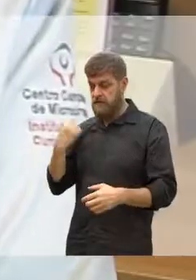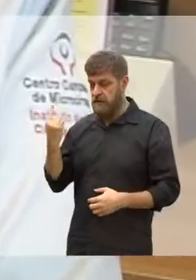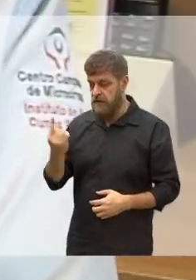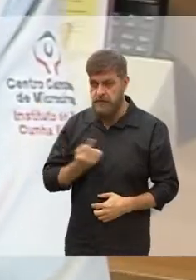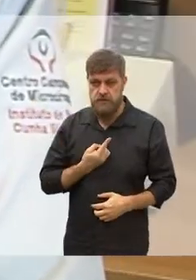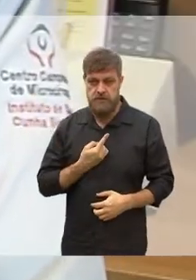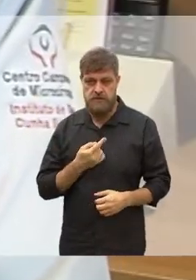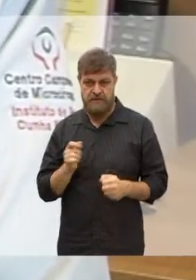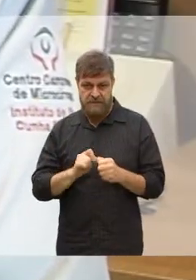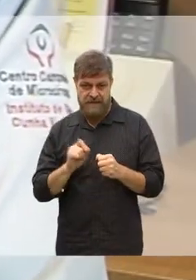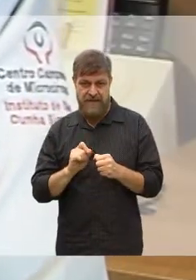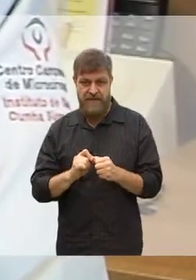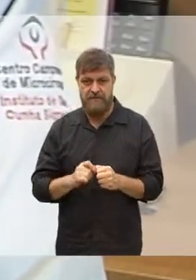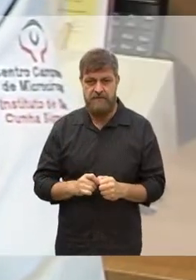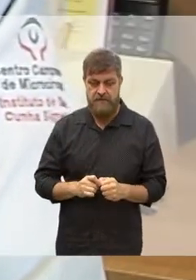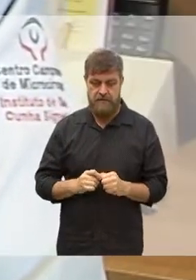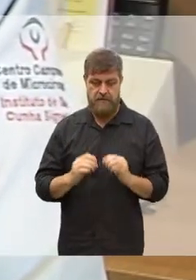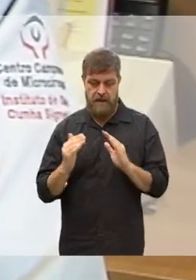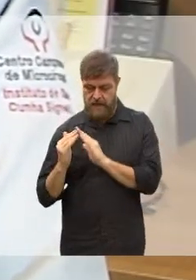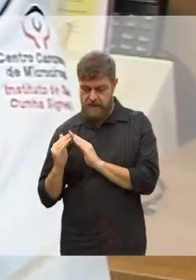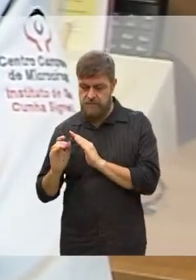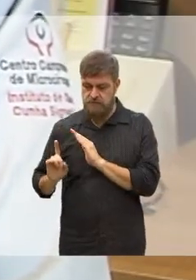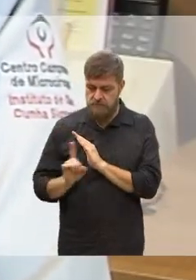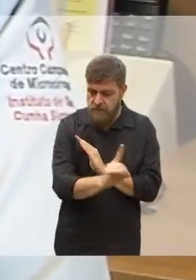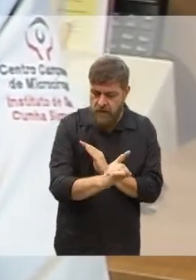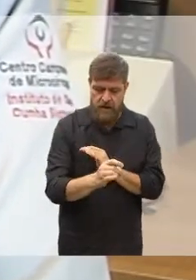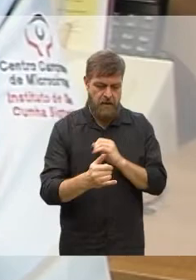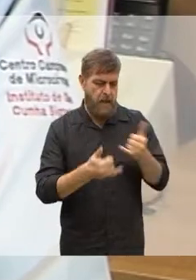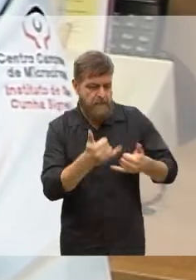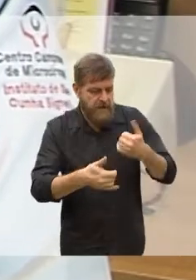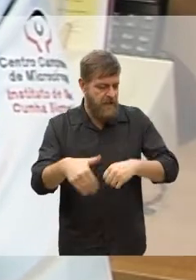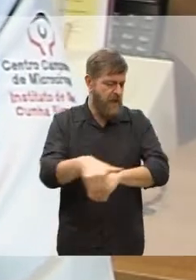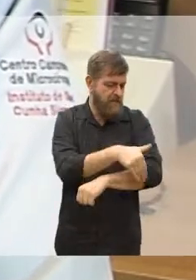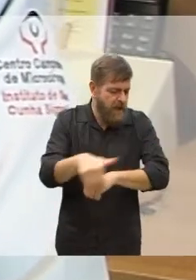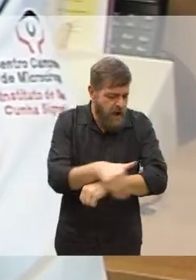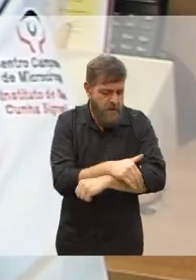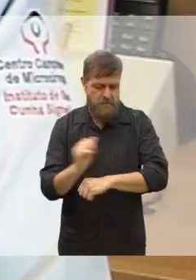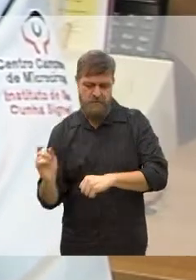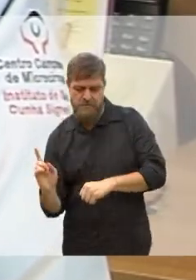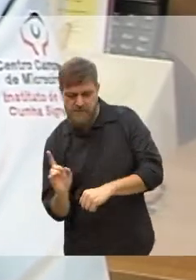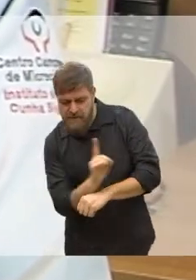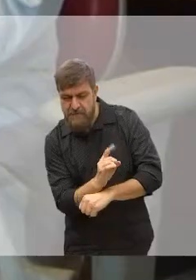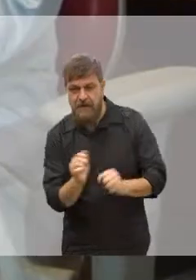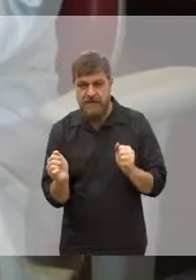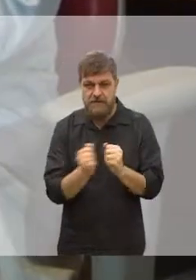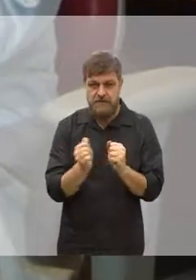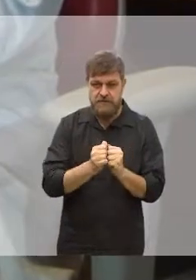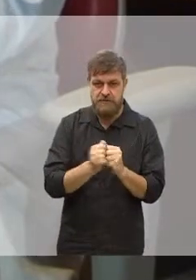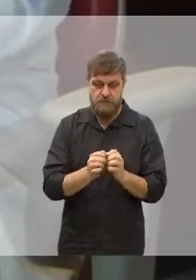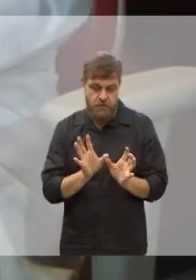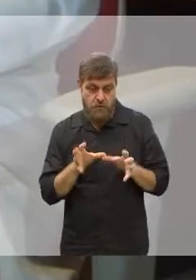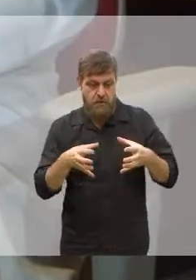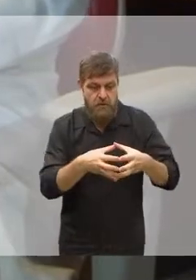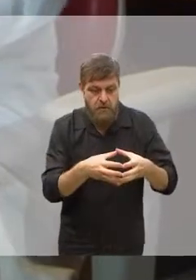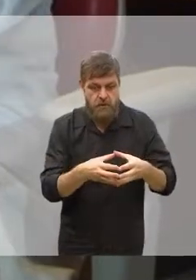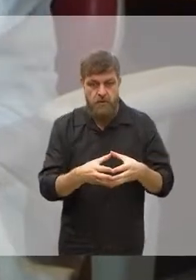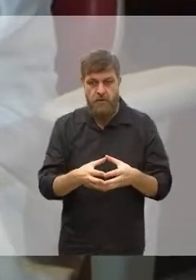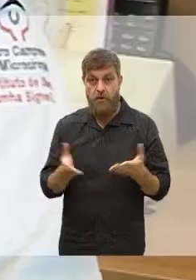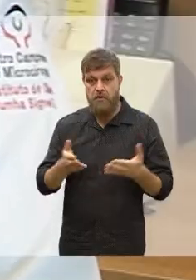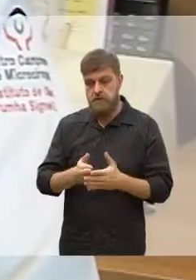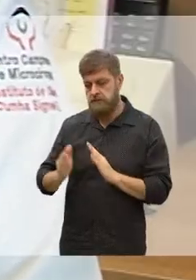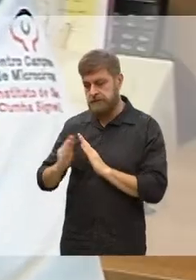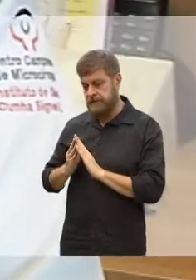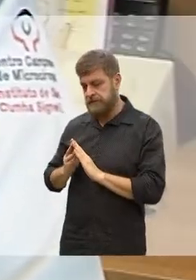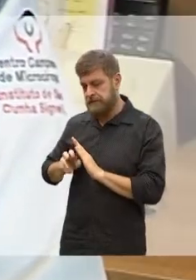ficava mais tempo da nossa vida fora de casa, brincando na rua, fazendo atividades lúdicas em conjunto. Hoje não, as pessoas